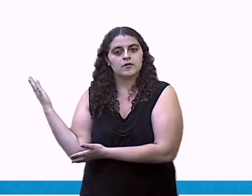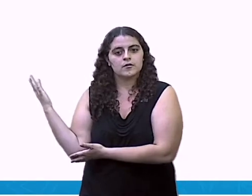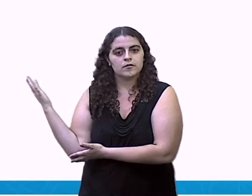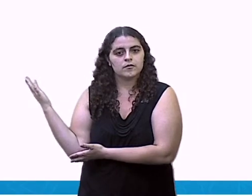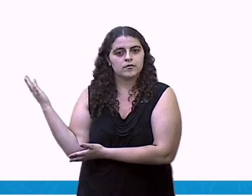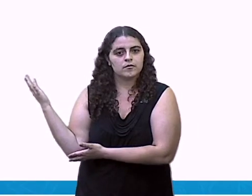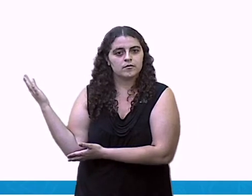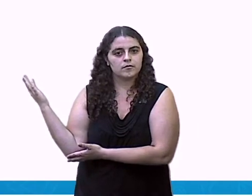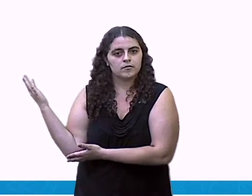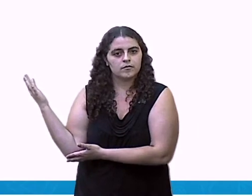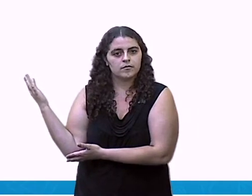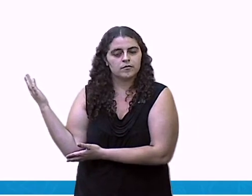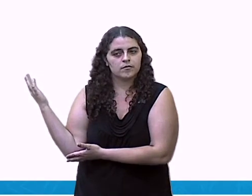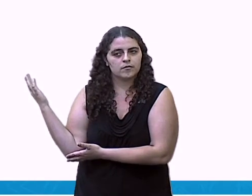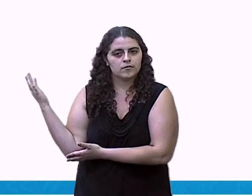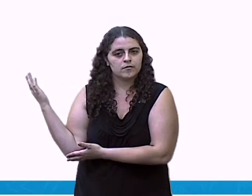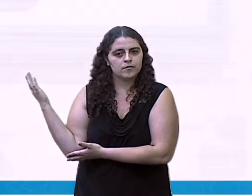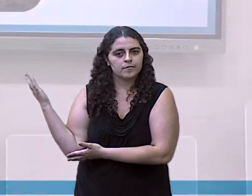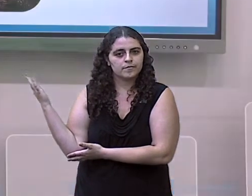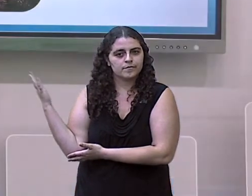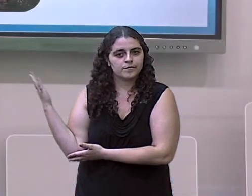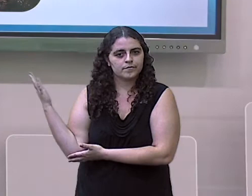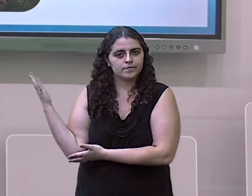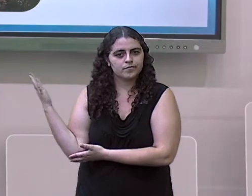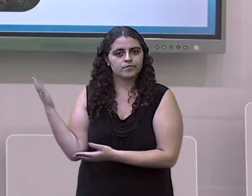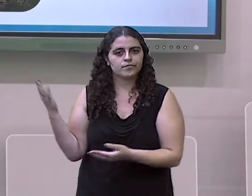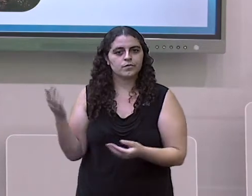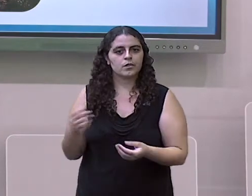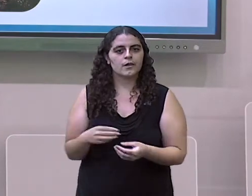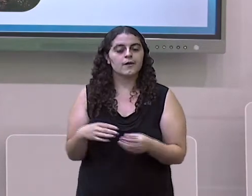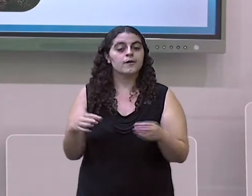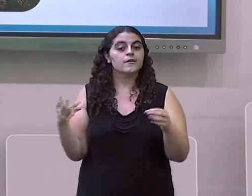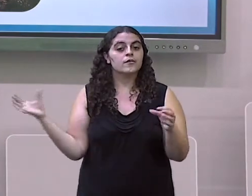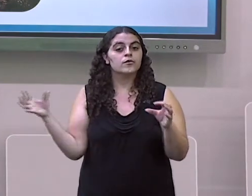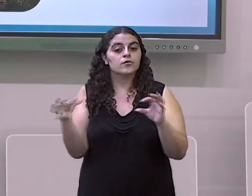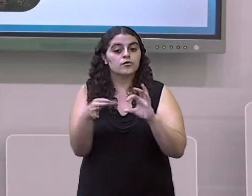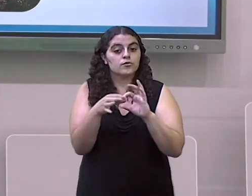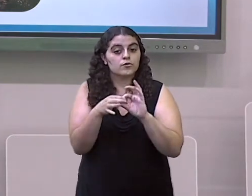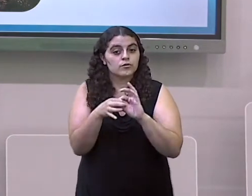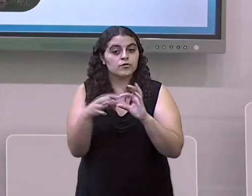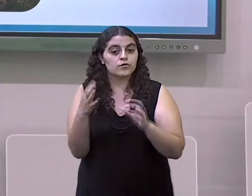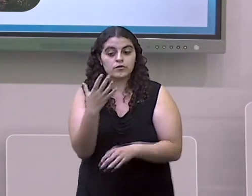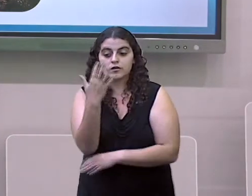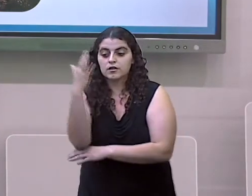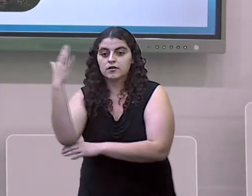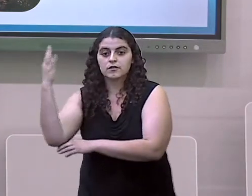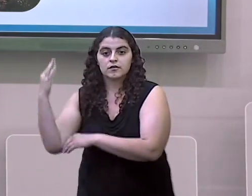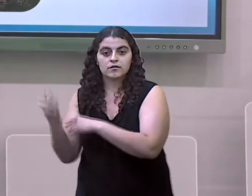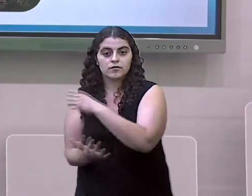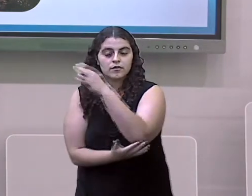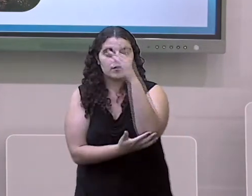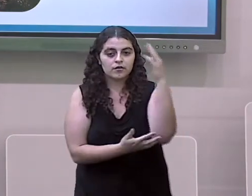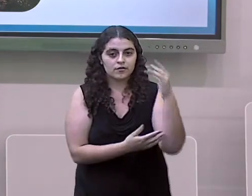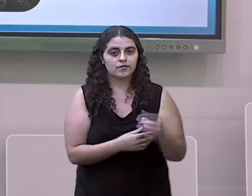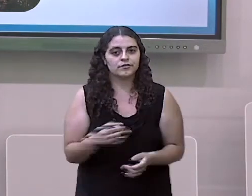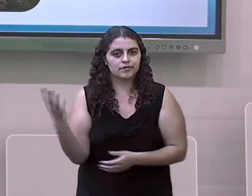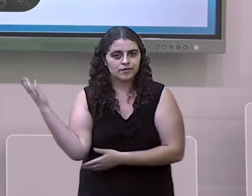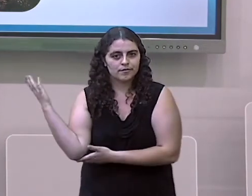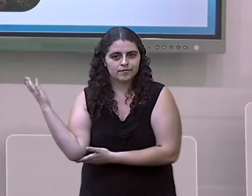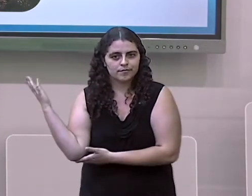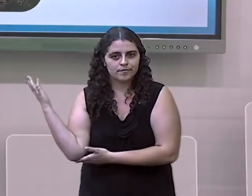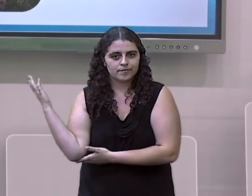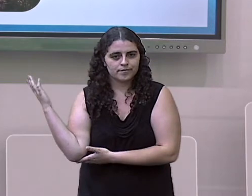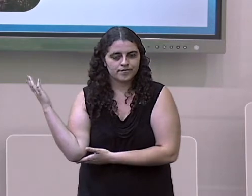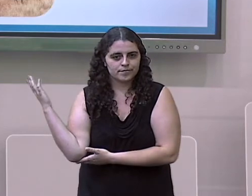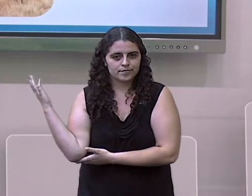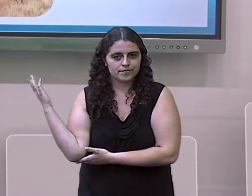da paisagem natural, ou seja, compõe ali toda a parte da fauna e da flora dentro